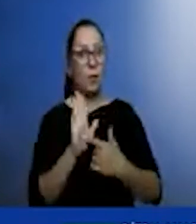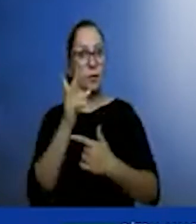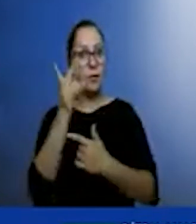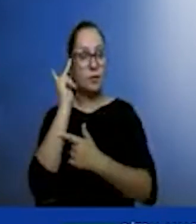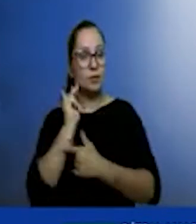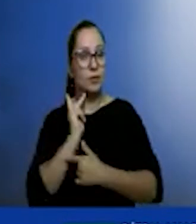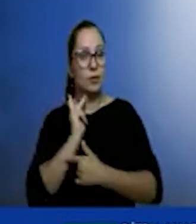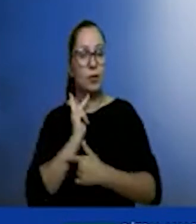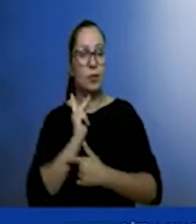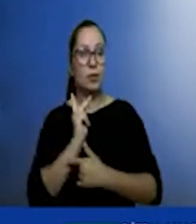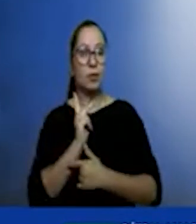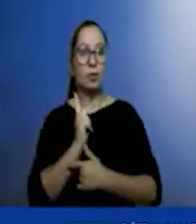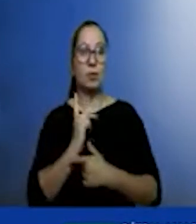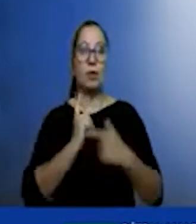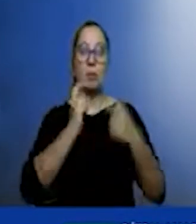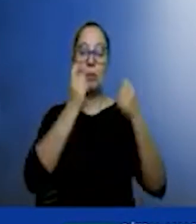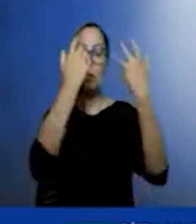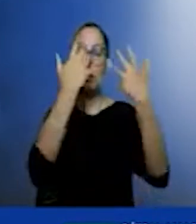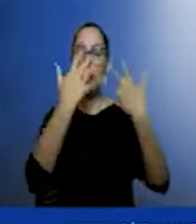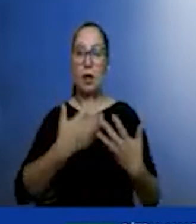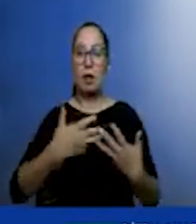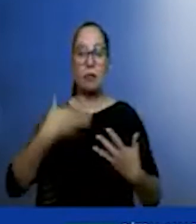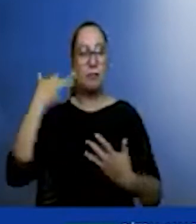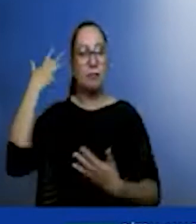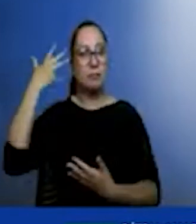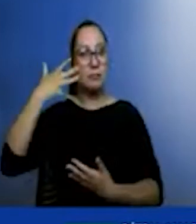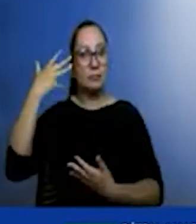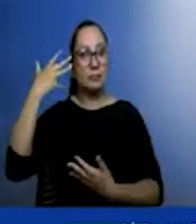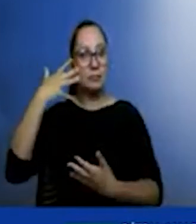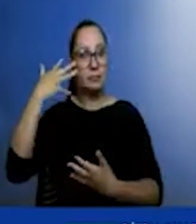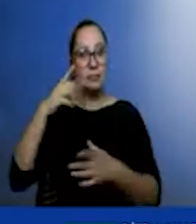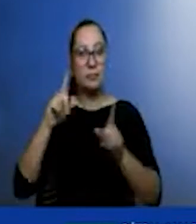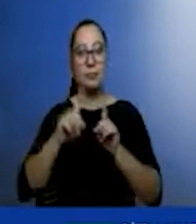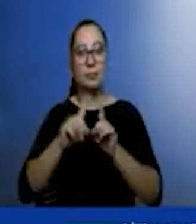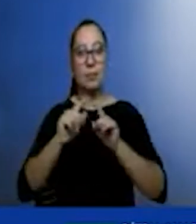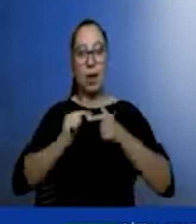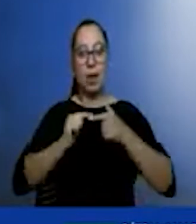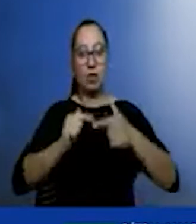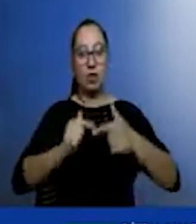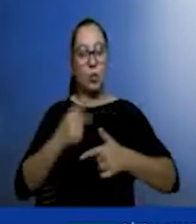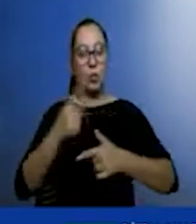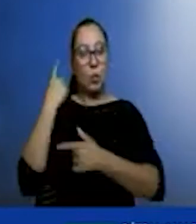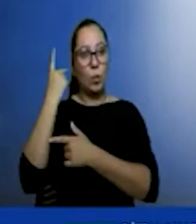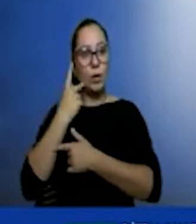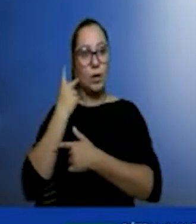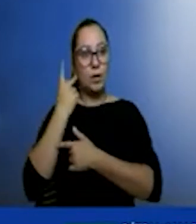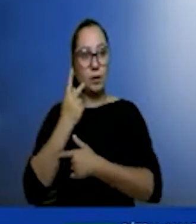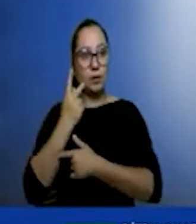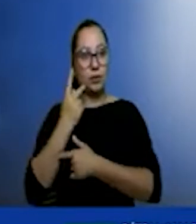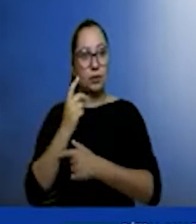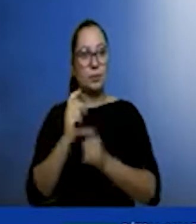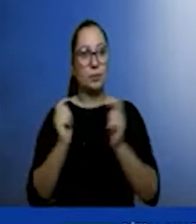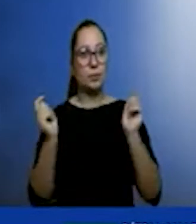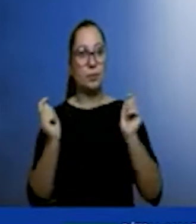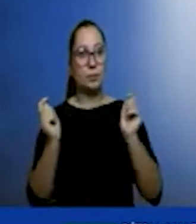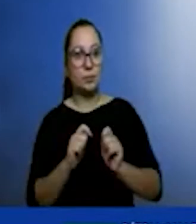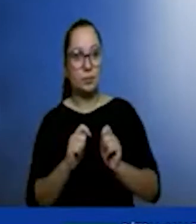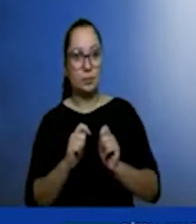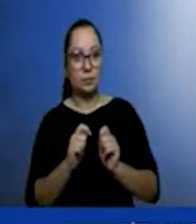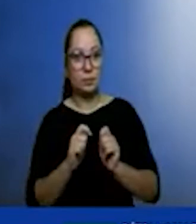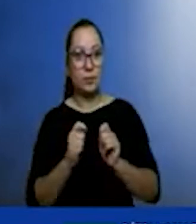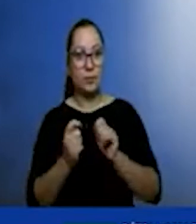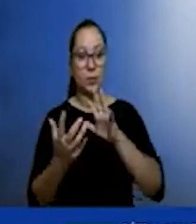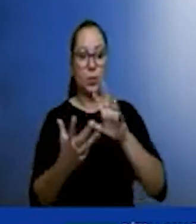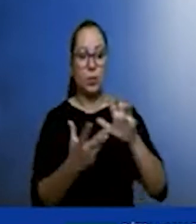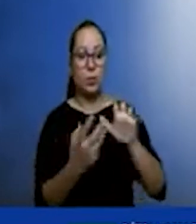um discurso, com uma atitude política que permita que o mundo não fique só olhando para o que a